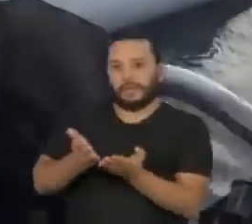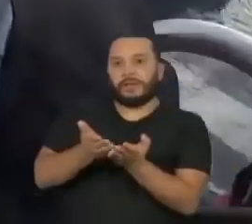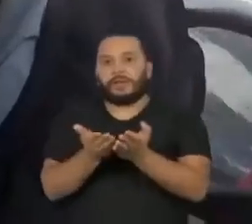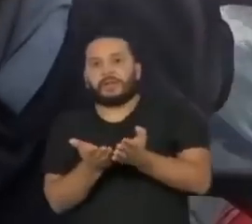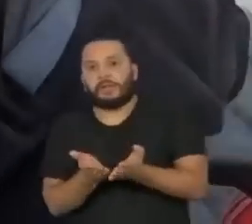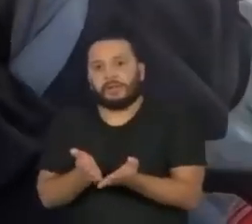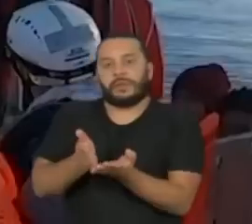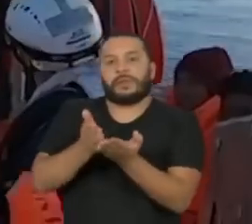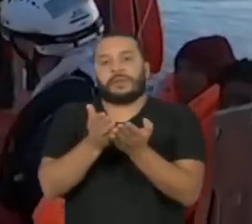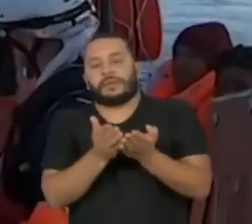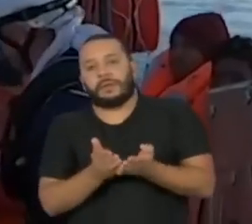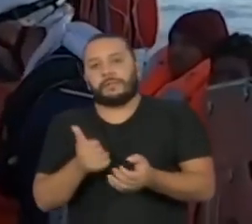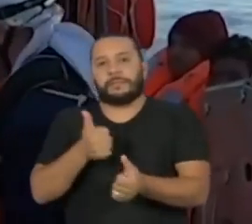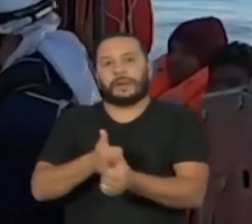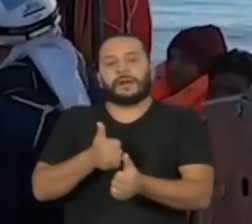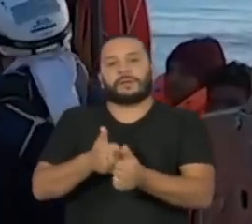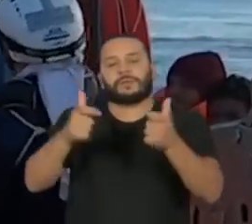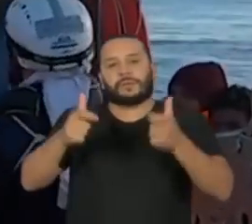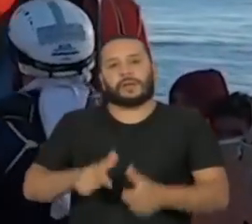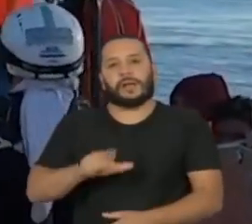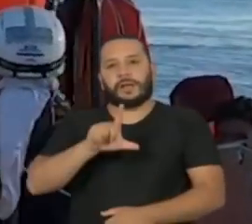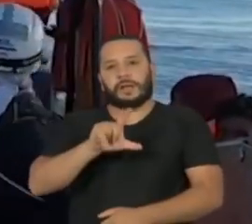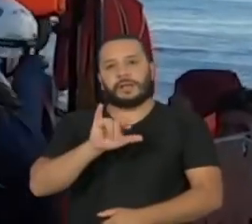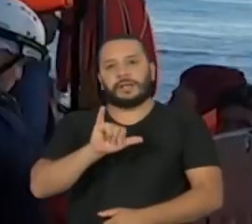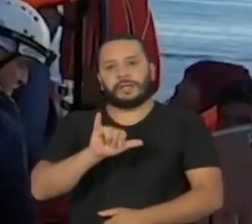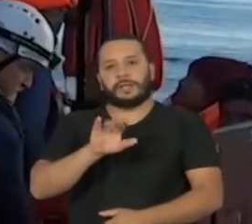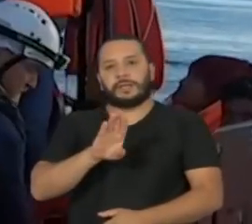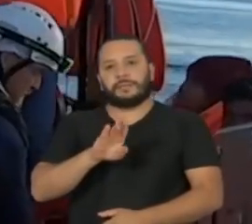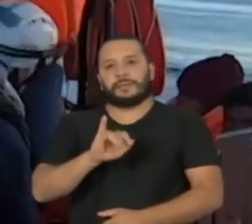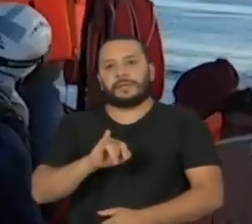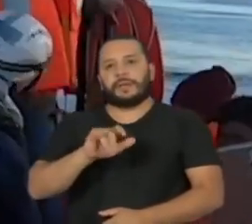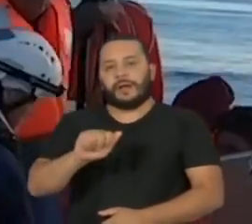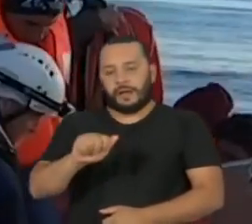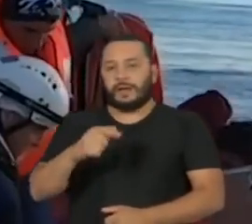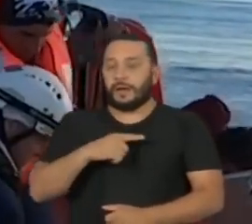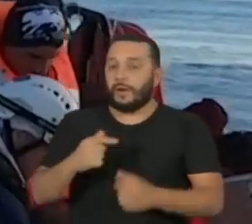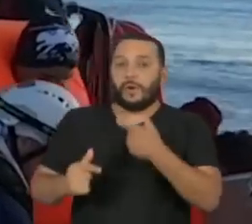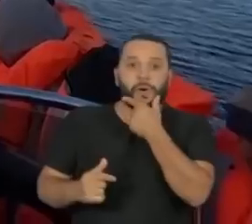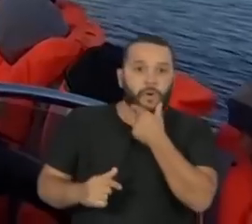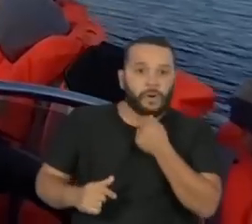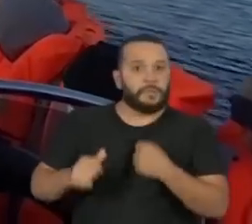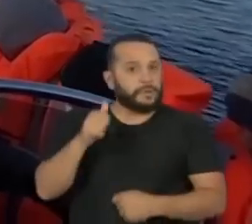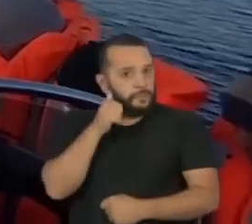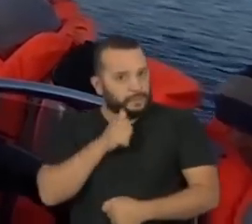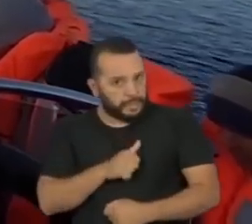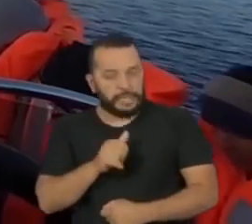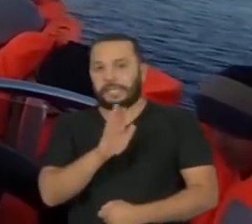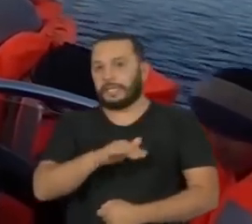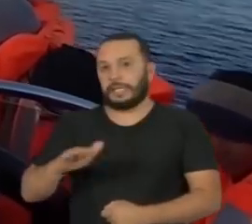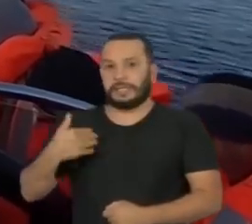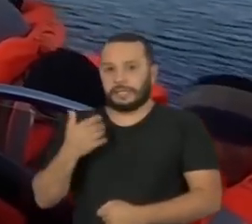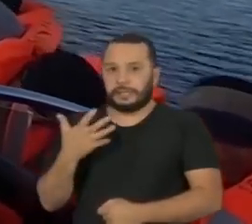na costa da Líbia. Homens, mulheres e crianças foram resgatados durante 3